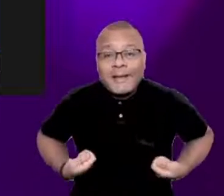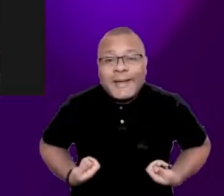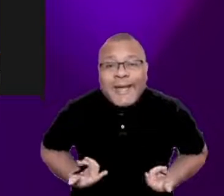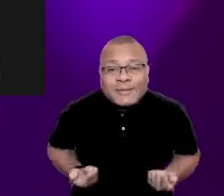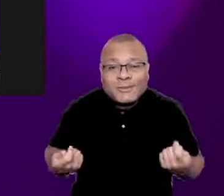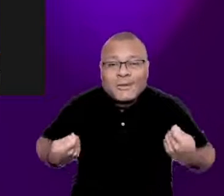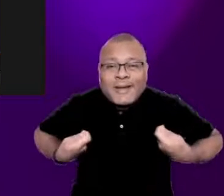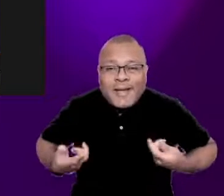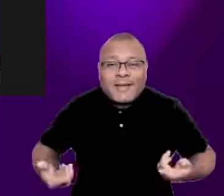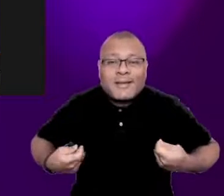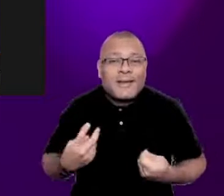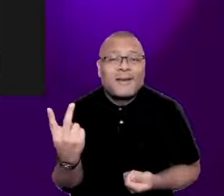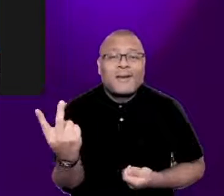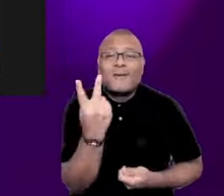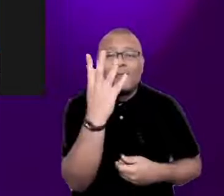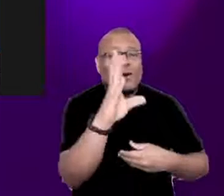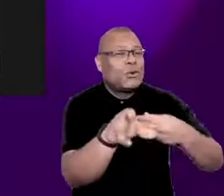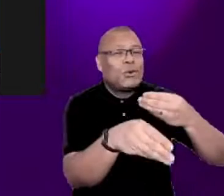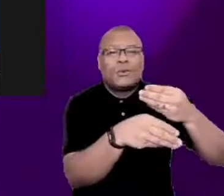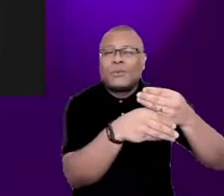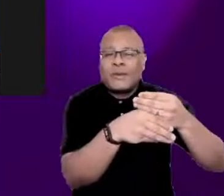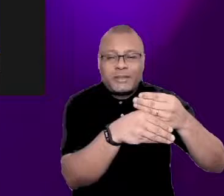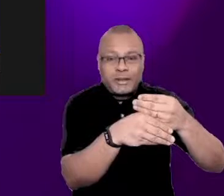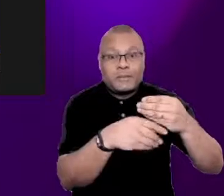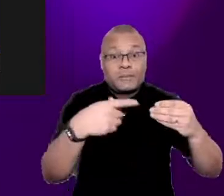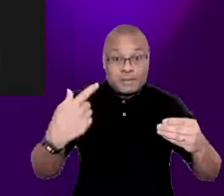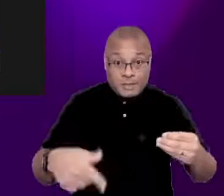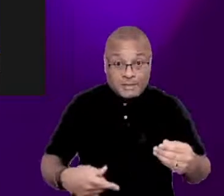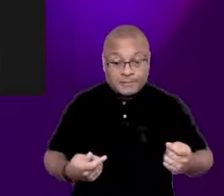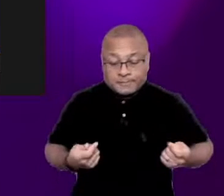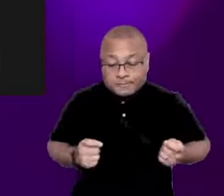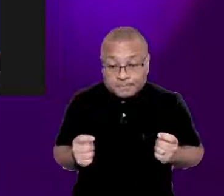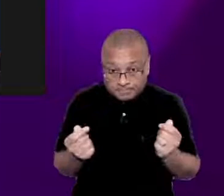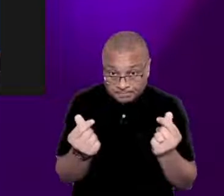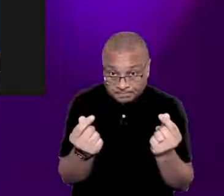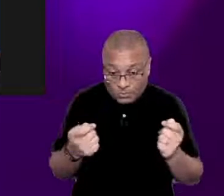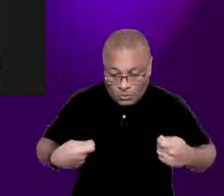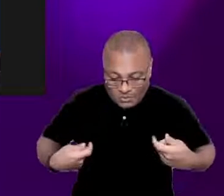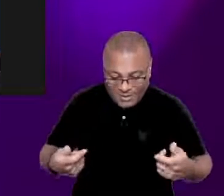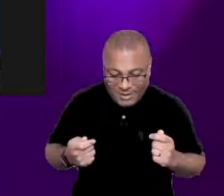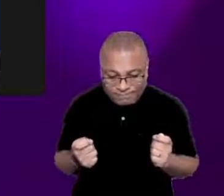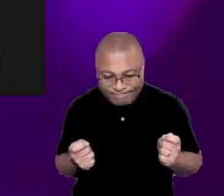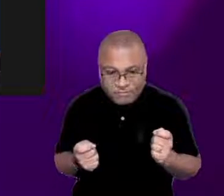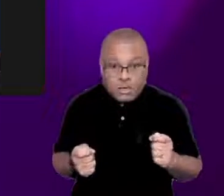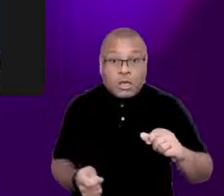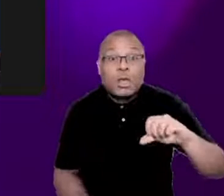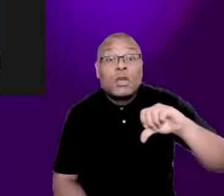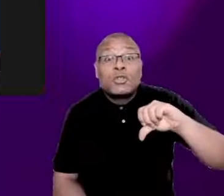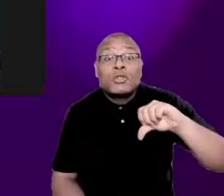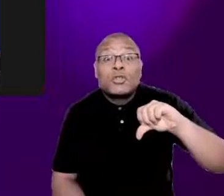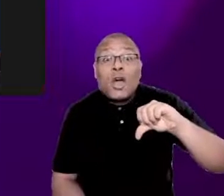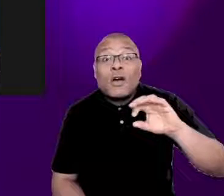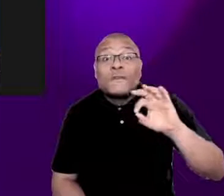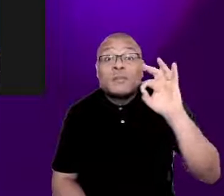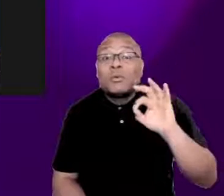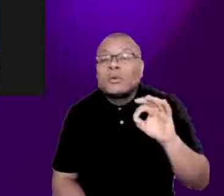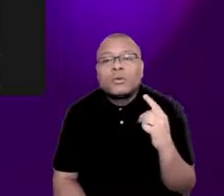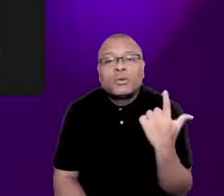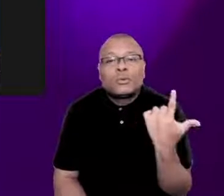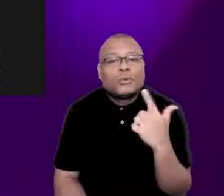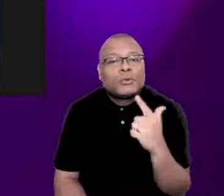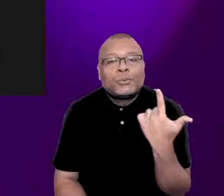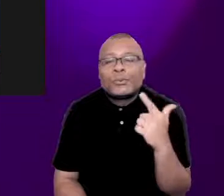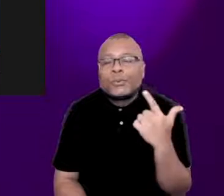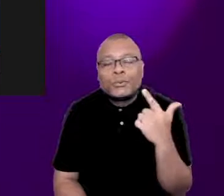estou gerando valor. A mensuração de custos, então, é um passo talvez até mais difícil. 9% dos hospitais sequer têm um sistema de